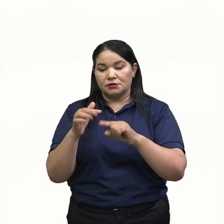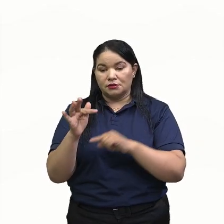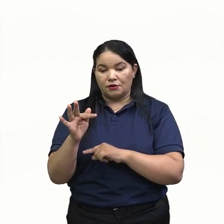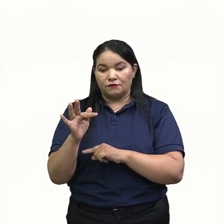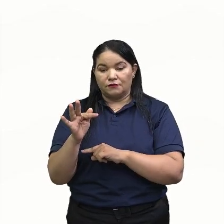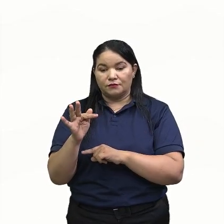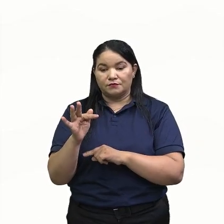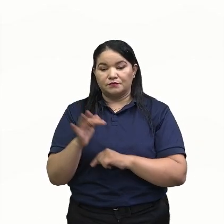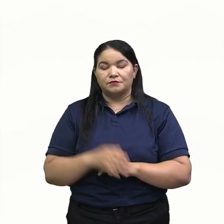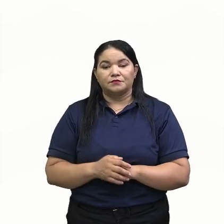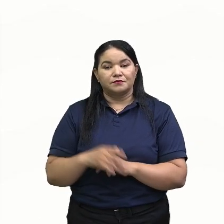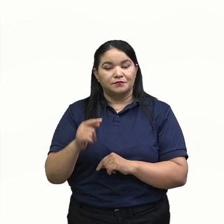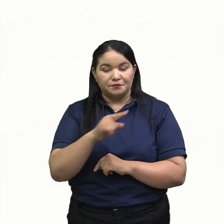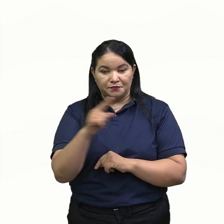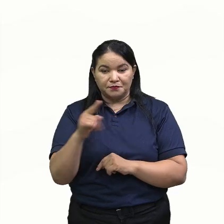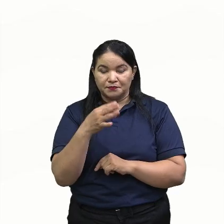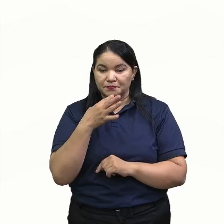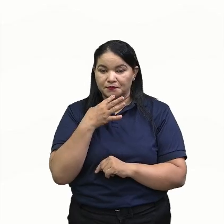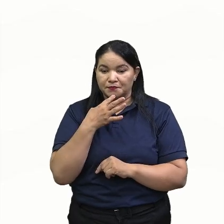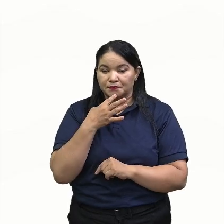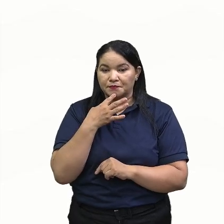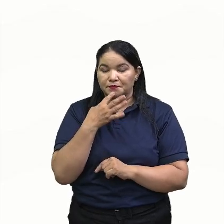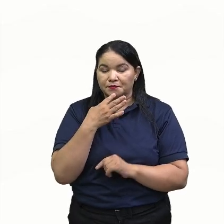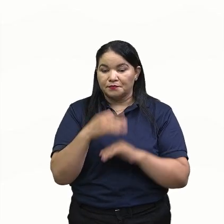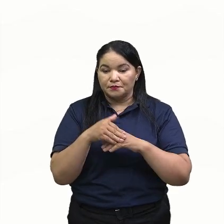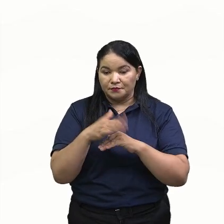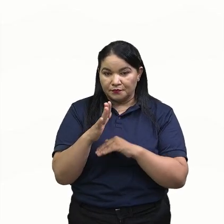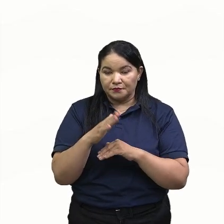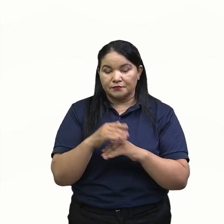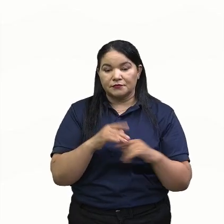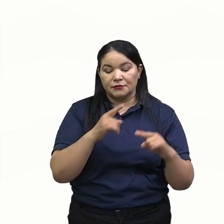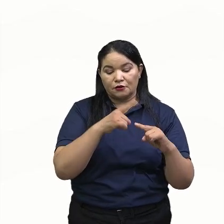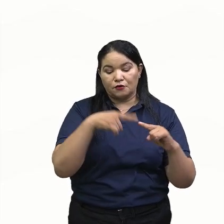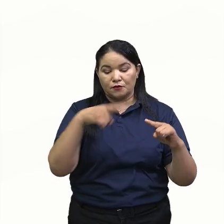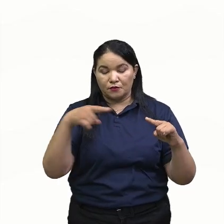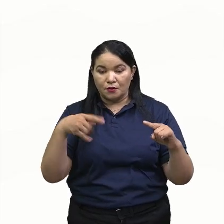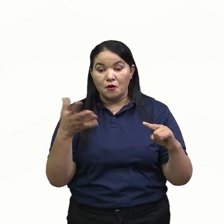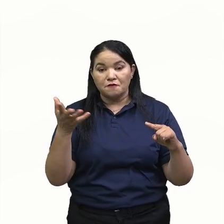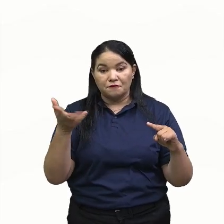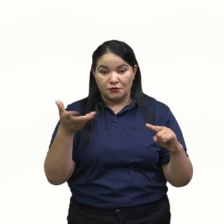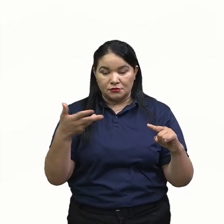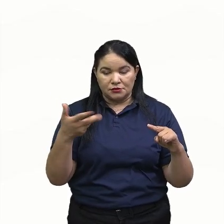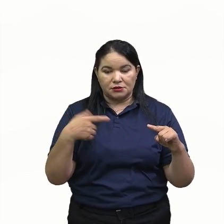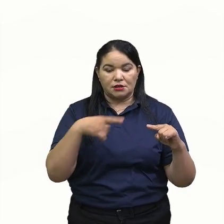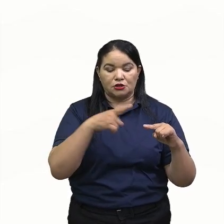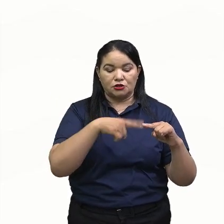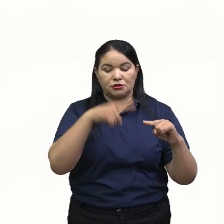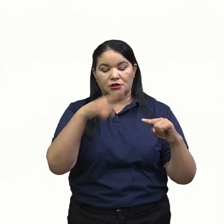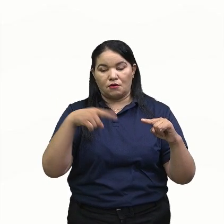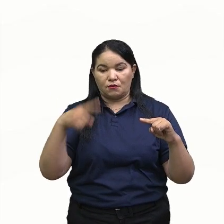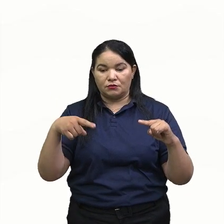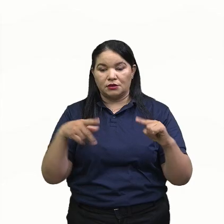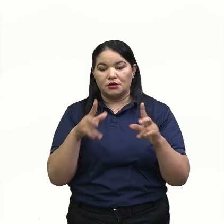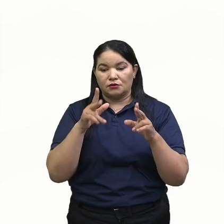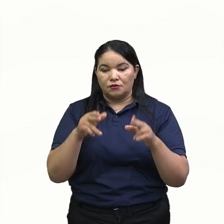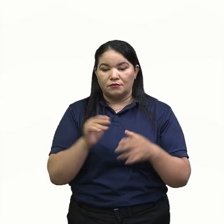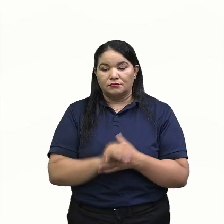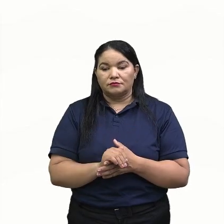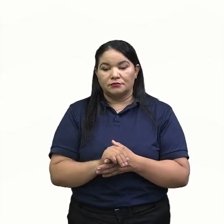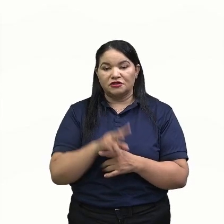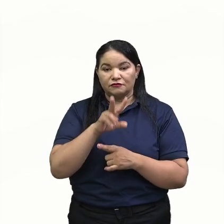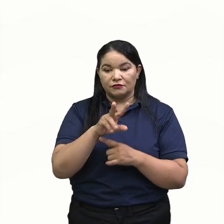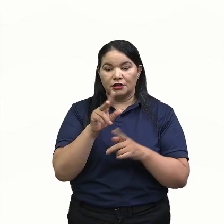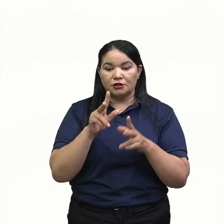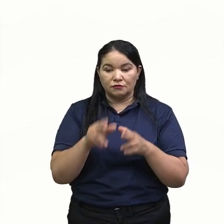mais conhecida para a velocidade de uma onda. Ou seja, a velocidade da onda é igual ao seu comprimento